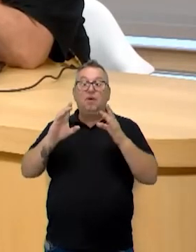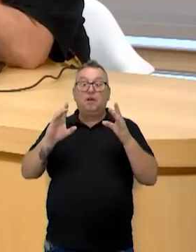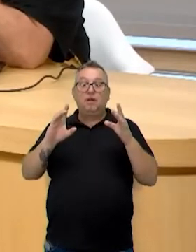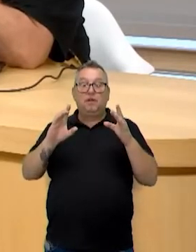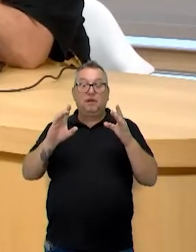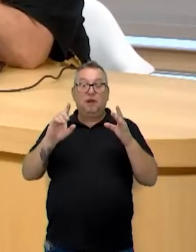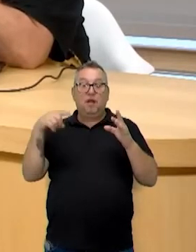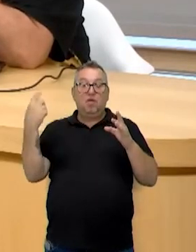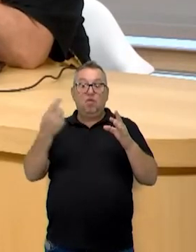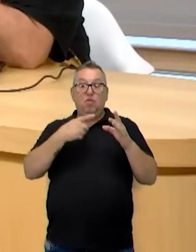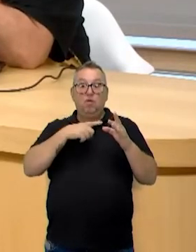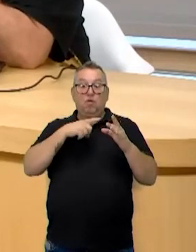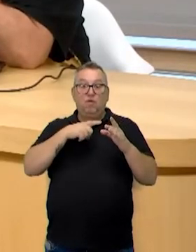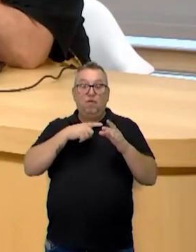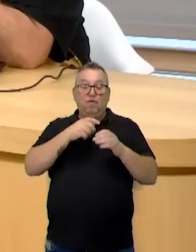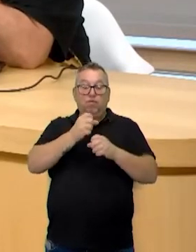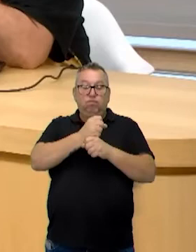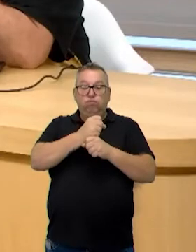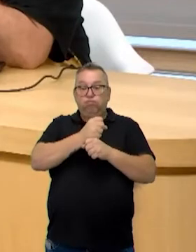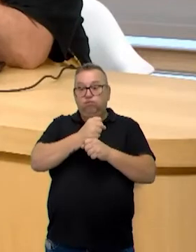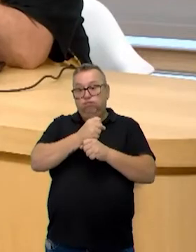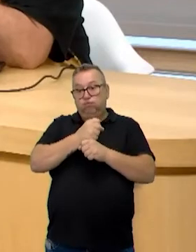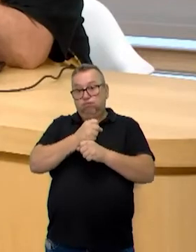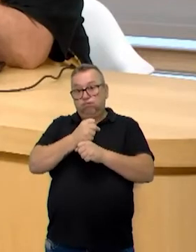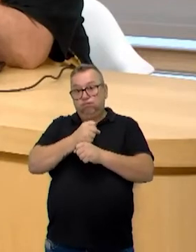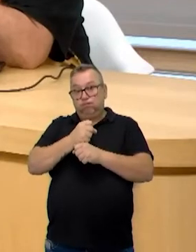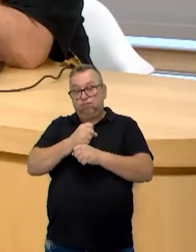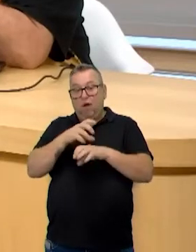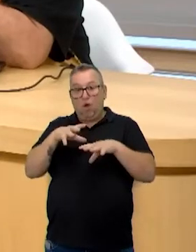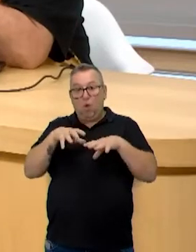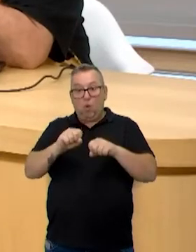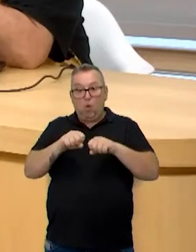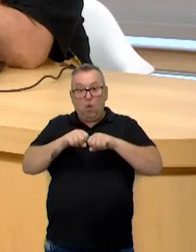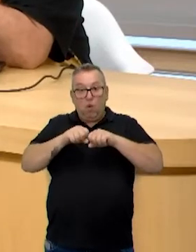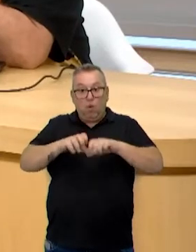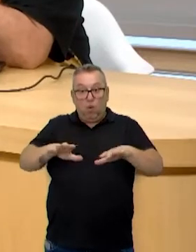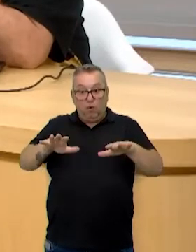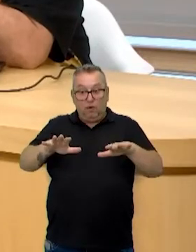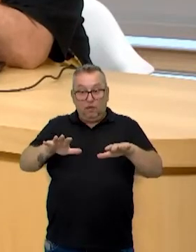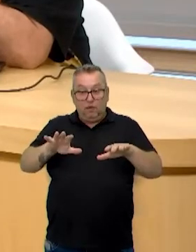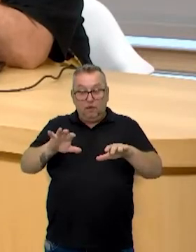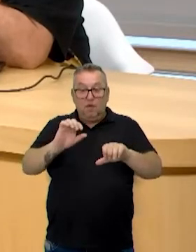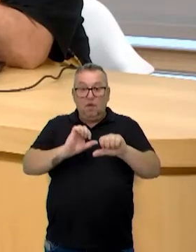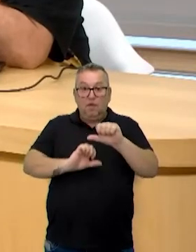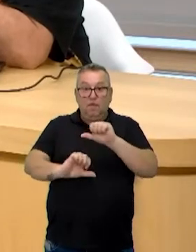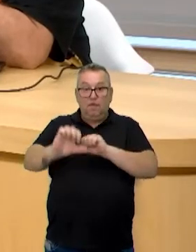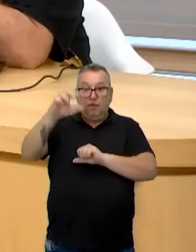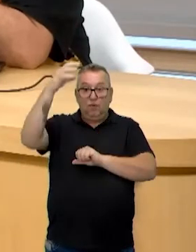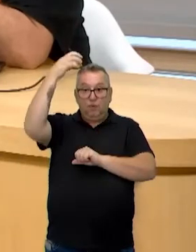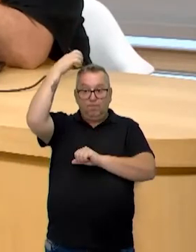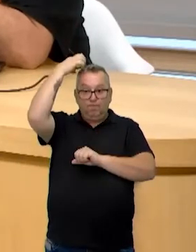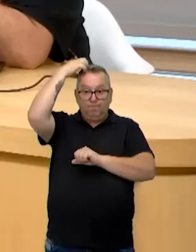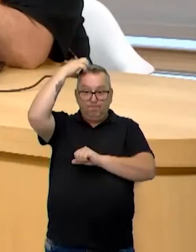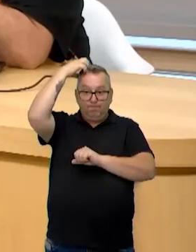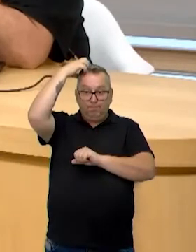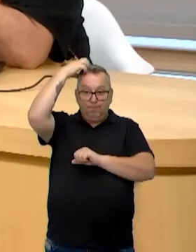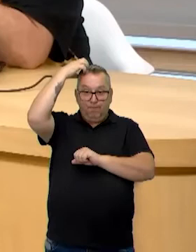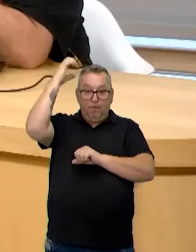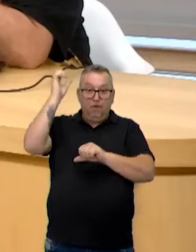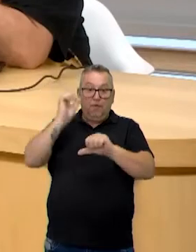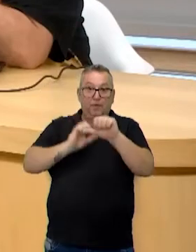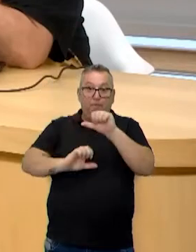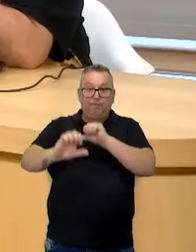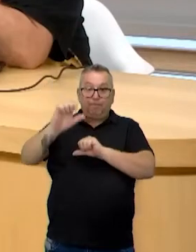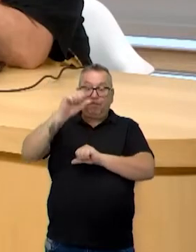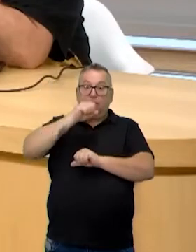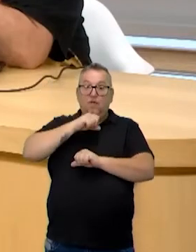passamos centenas de anos sobre colônia, depois a gente virou uma monarquia sem democracia, depois teve a República